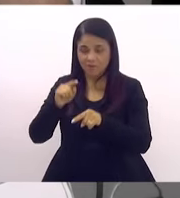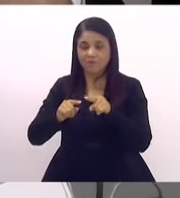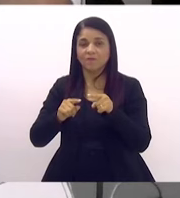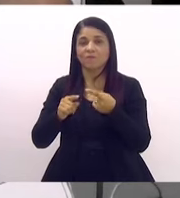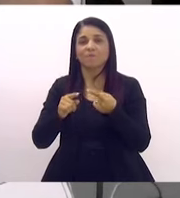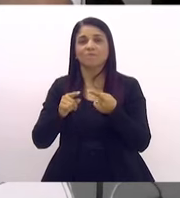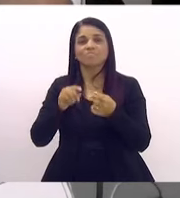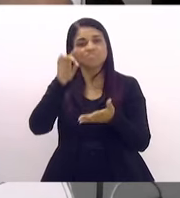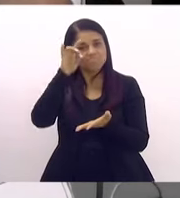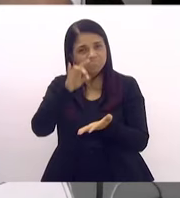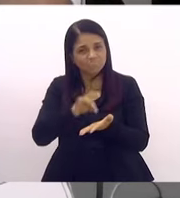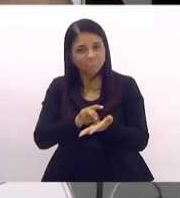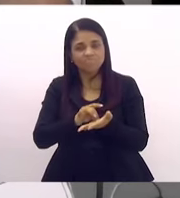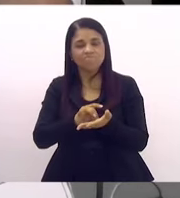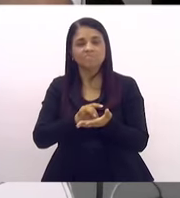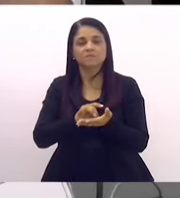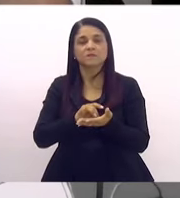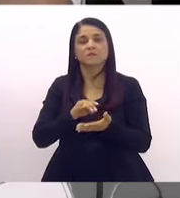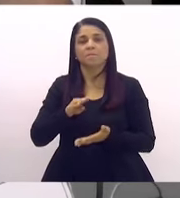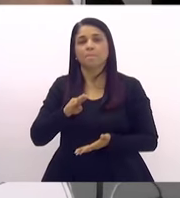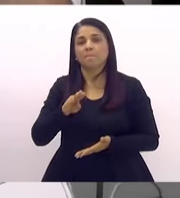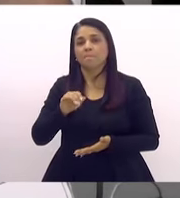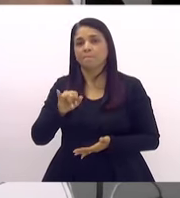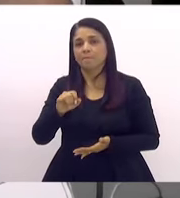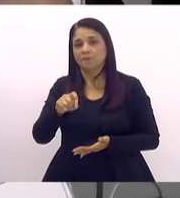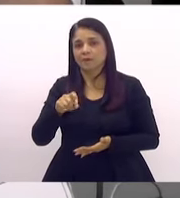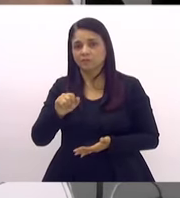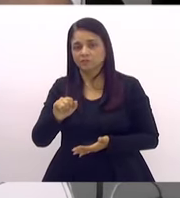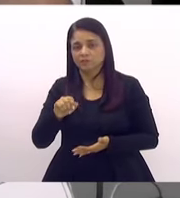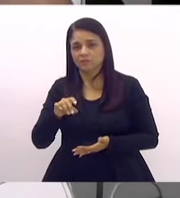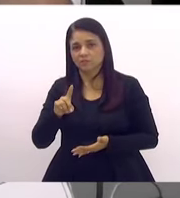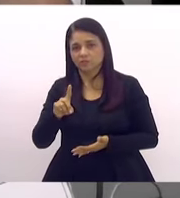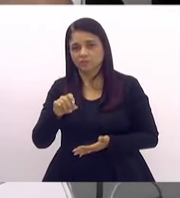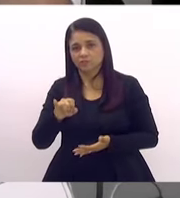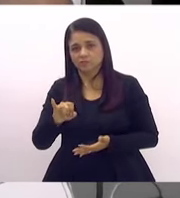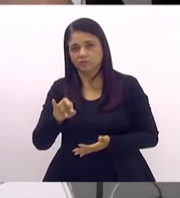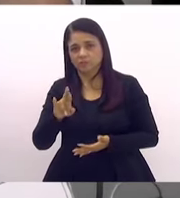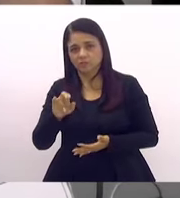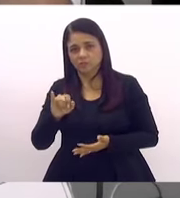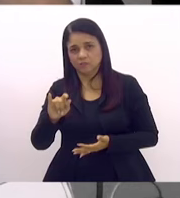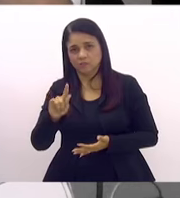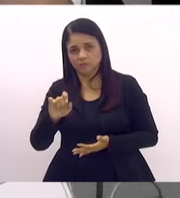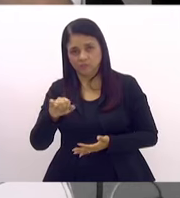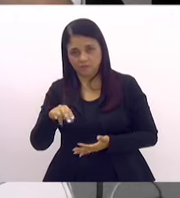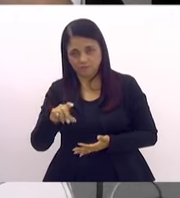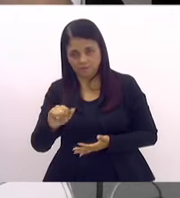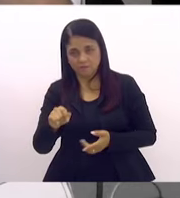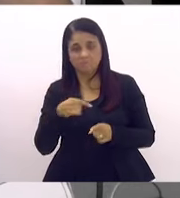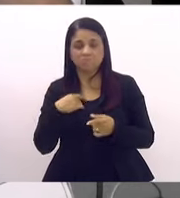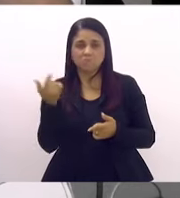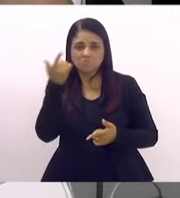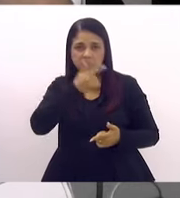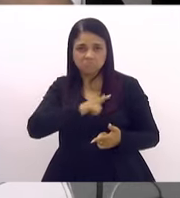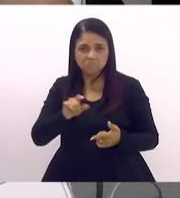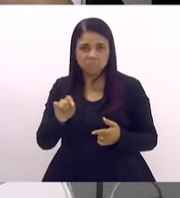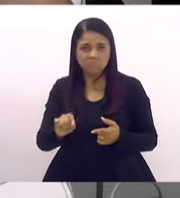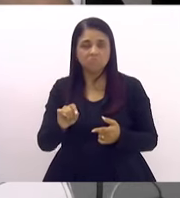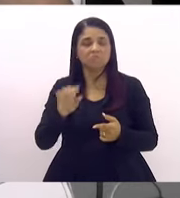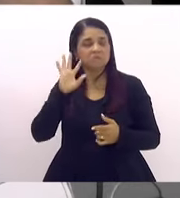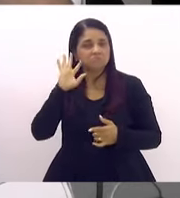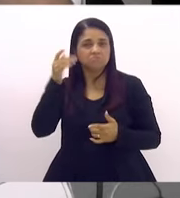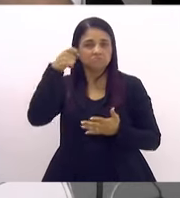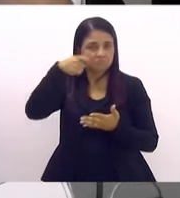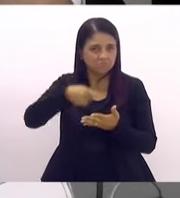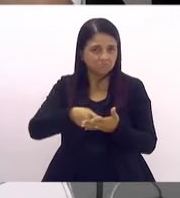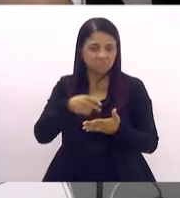faça verdadeiramente a baixa em diligência para que a gente tenha melhor balizamento. Eu acho que a decisão do deputado Rodrigo